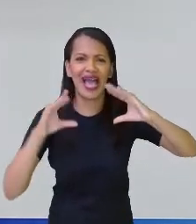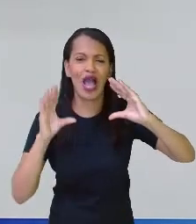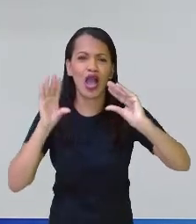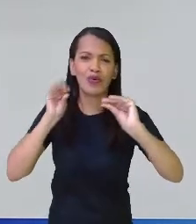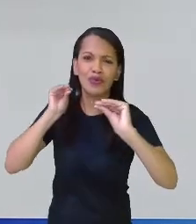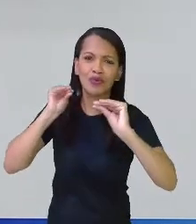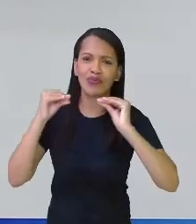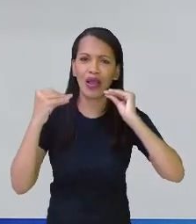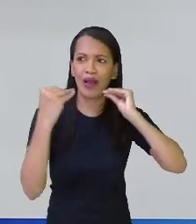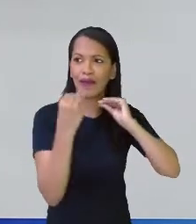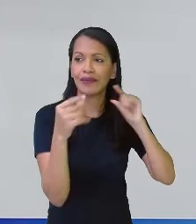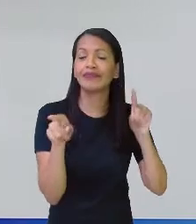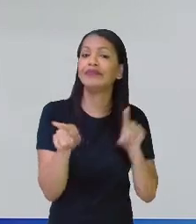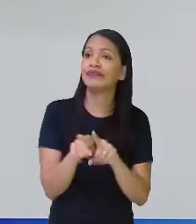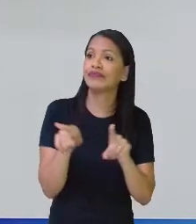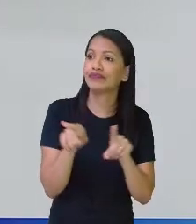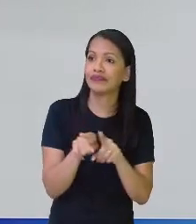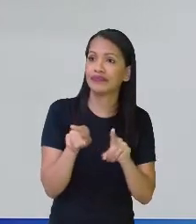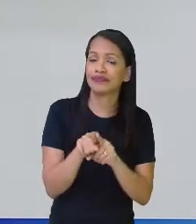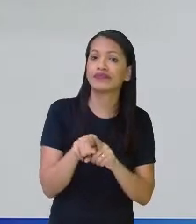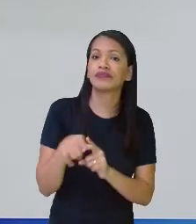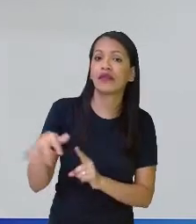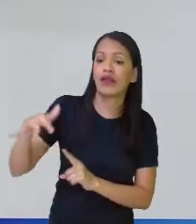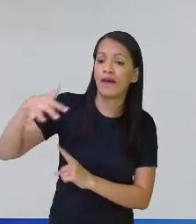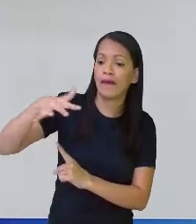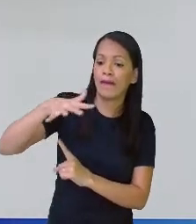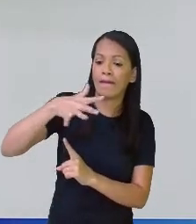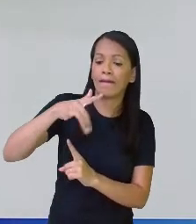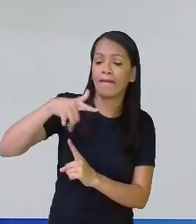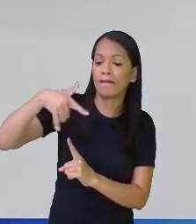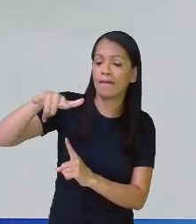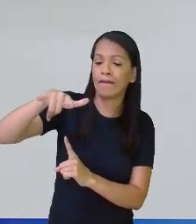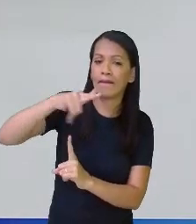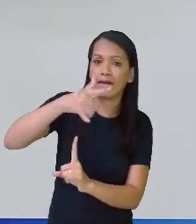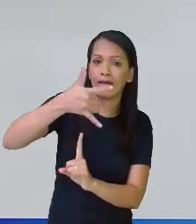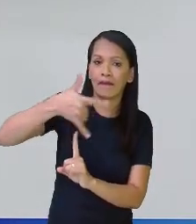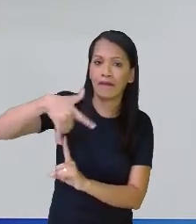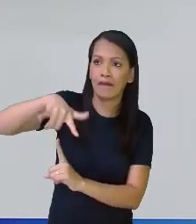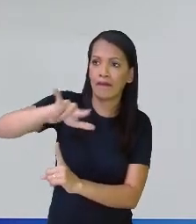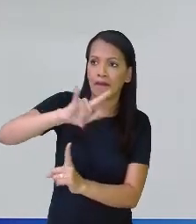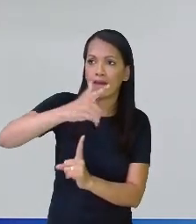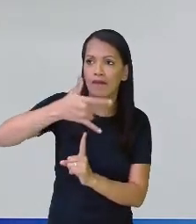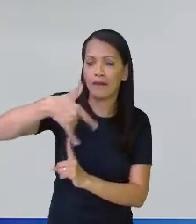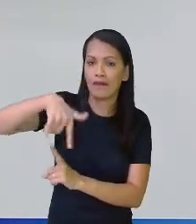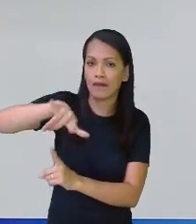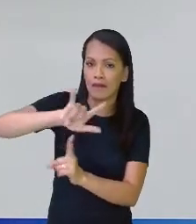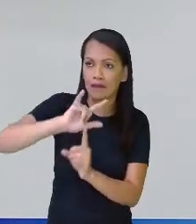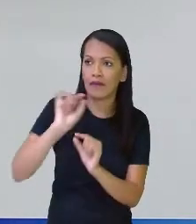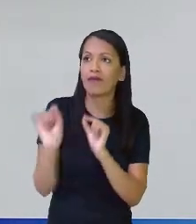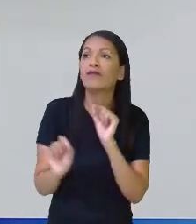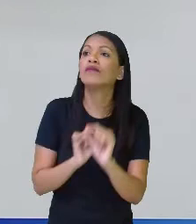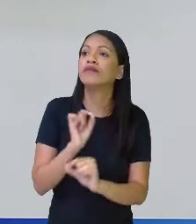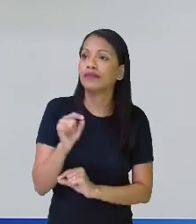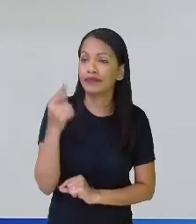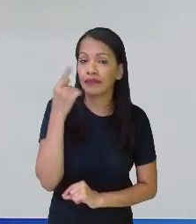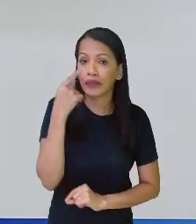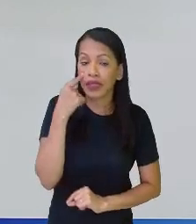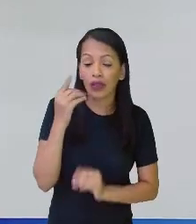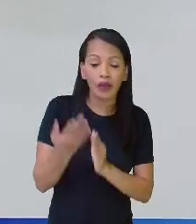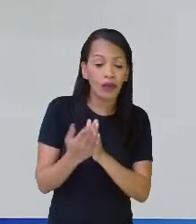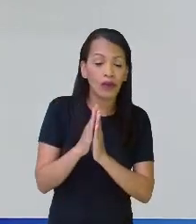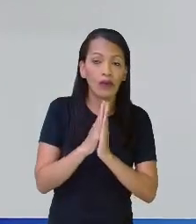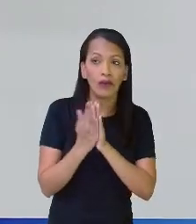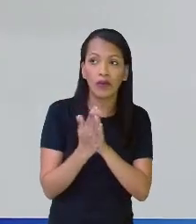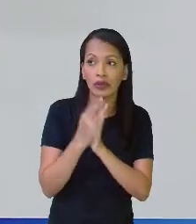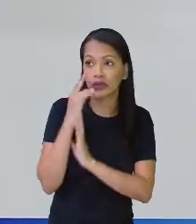Os teatros de fantoche ou de bonecos. Os teatros de marionetes é o termo que designa o teatro que é apresentado